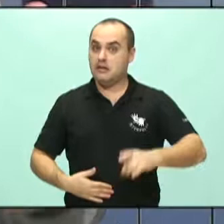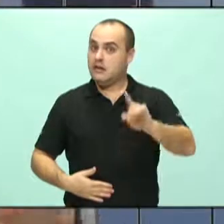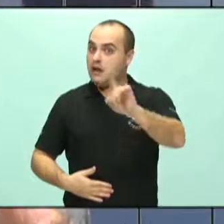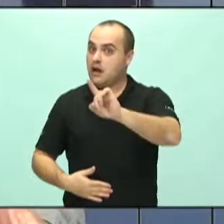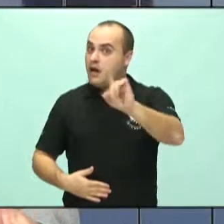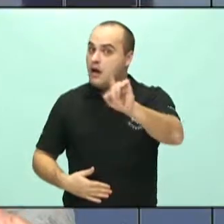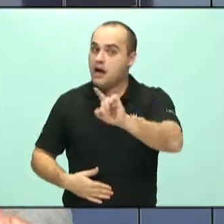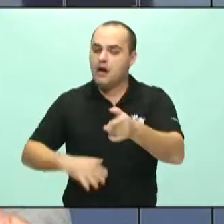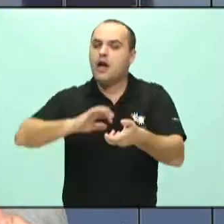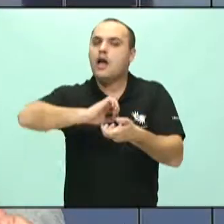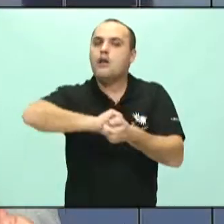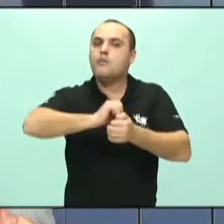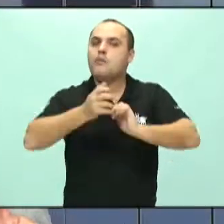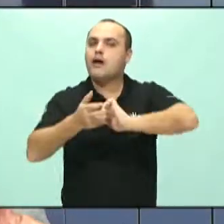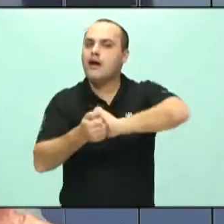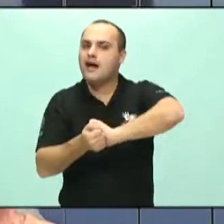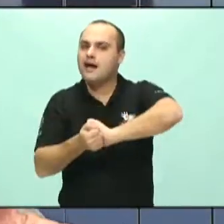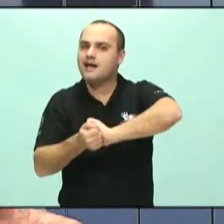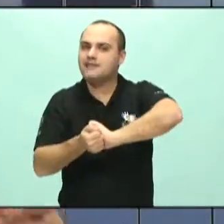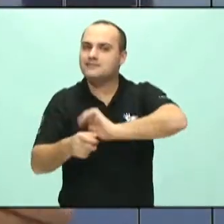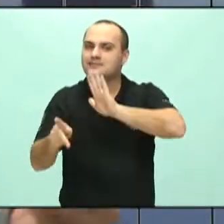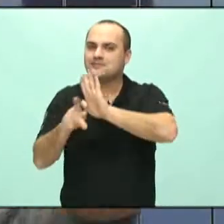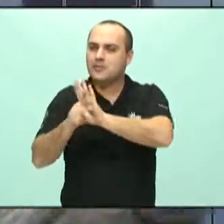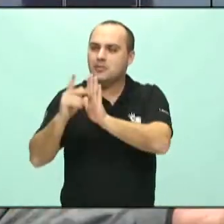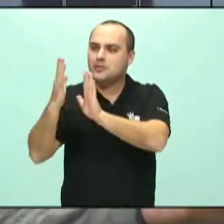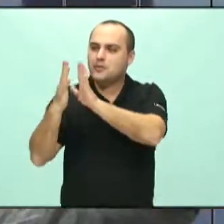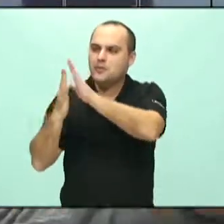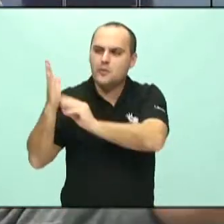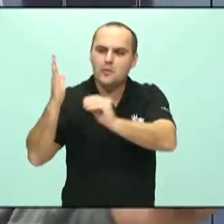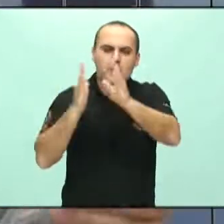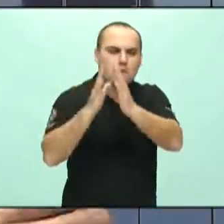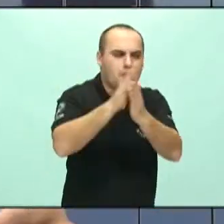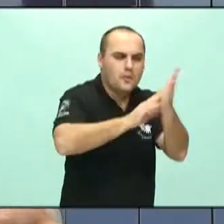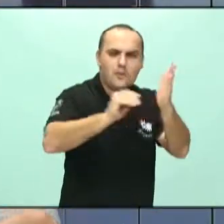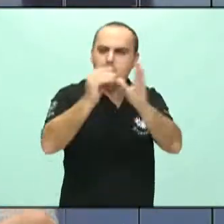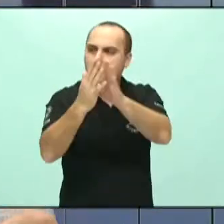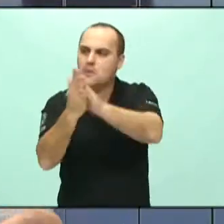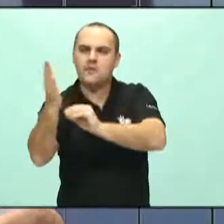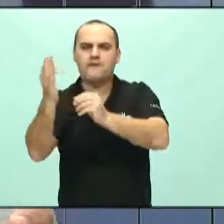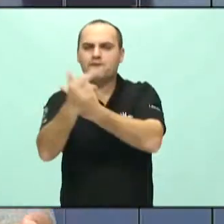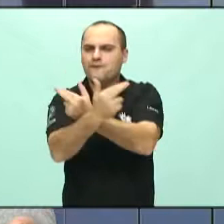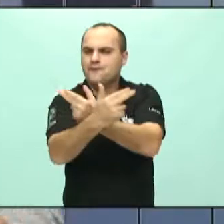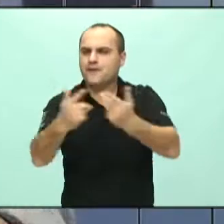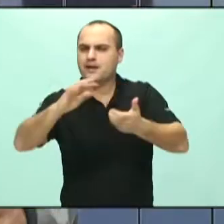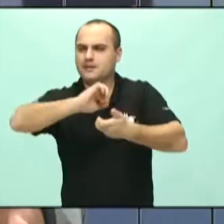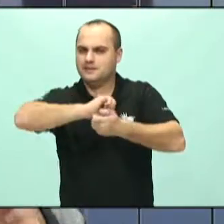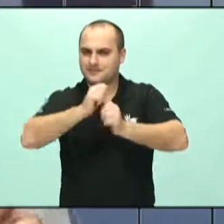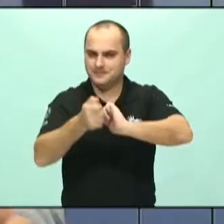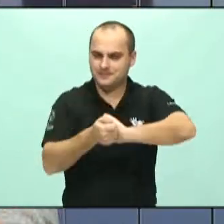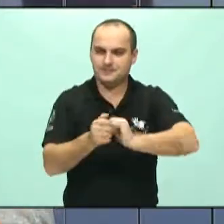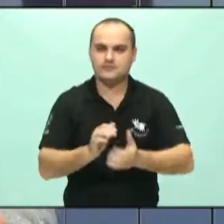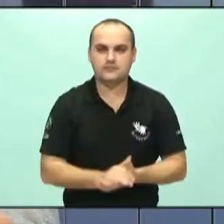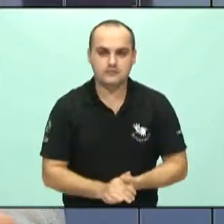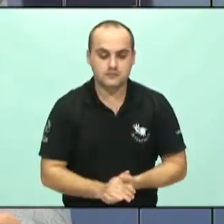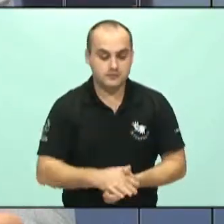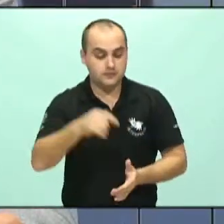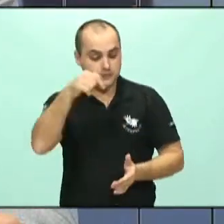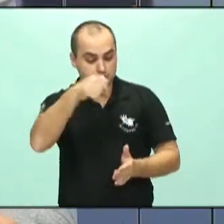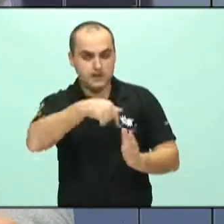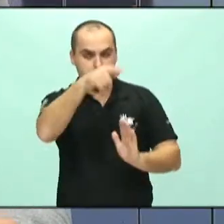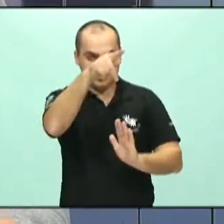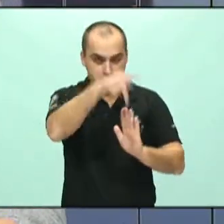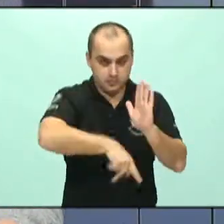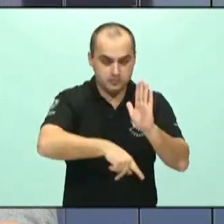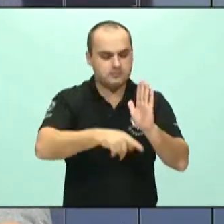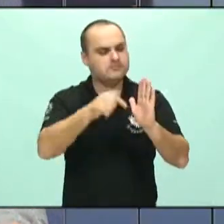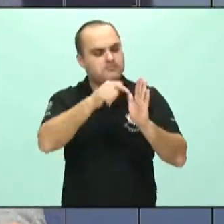engloba todas as artes. E trazendo esse projeto junto com a Ana Clara, que ela falou agora que nós escrevemos esse projeto,